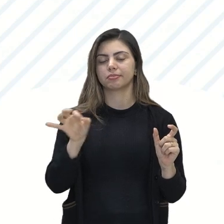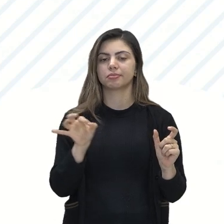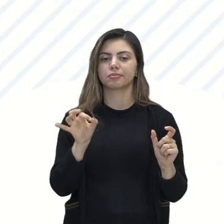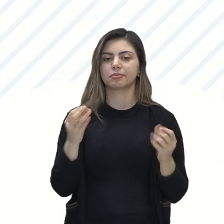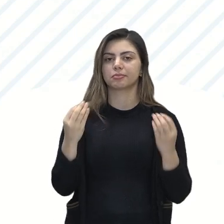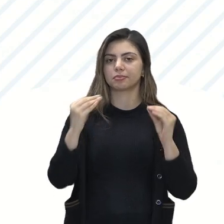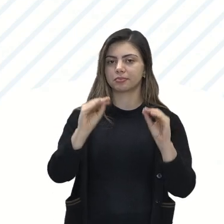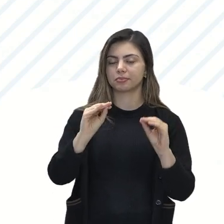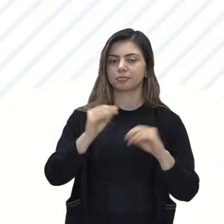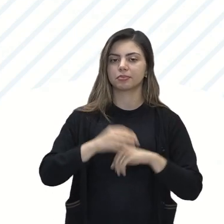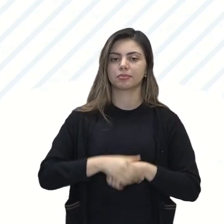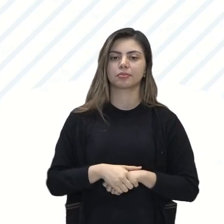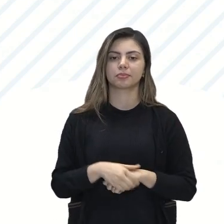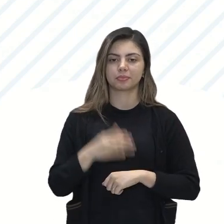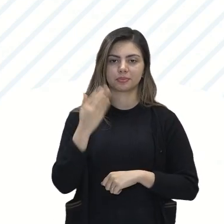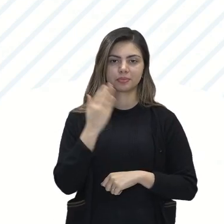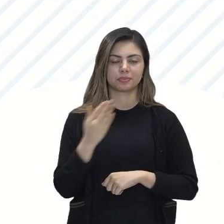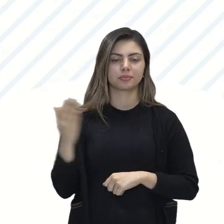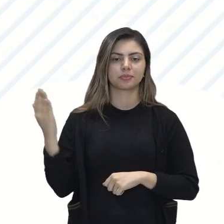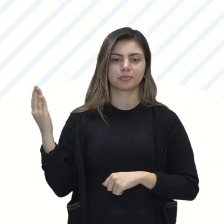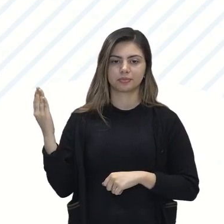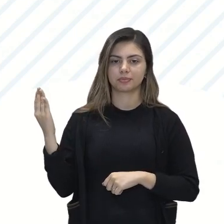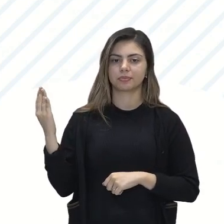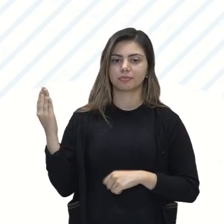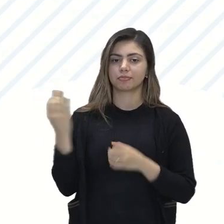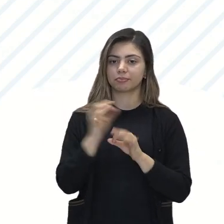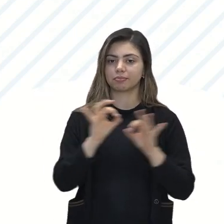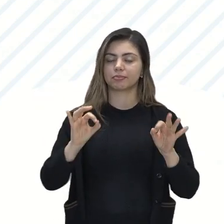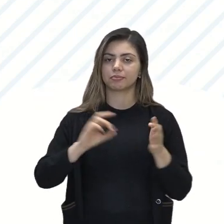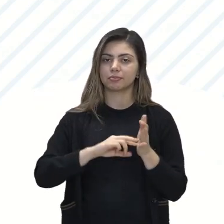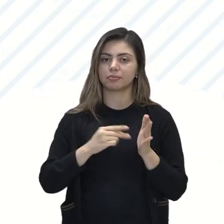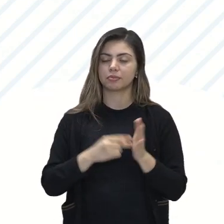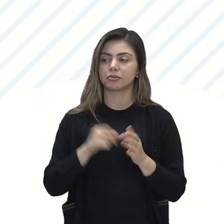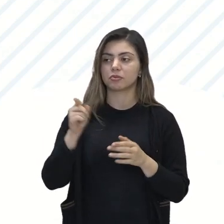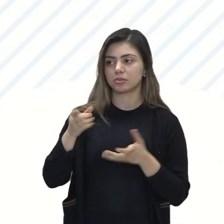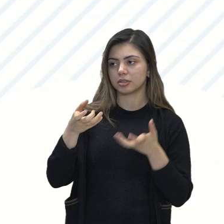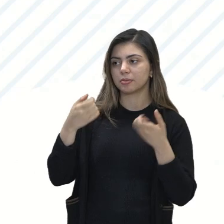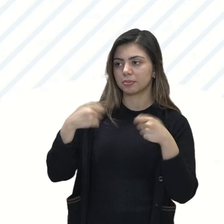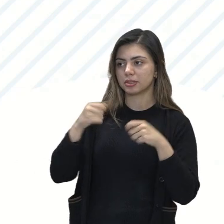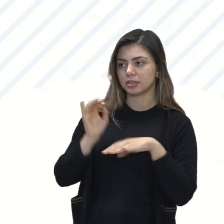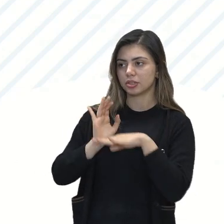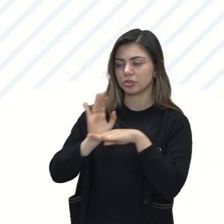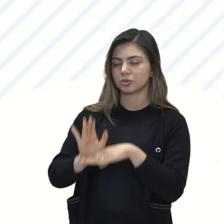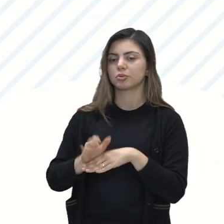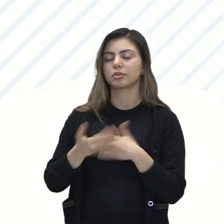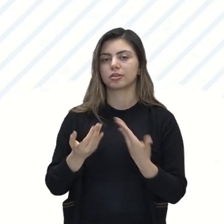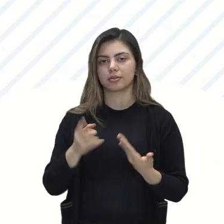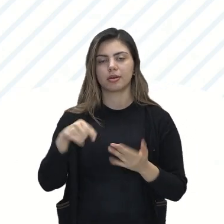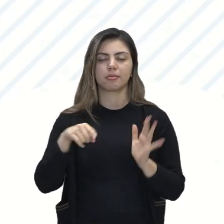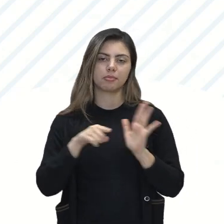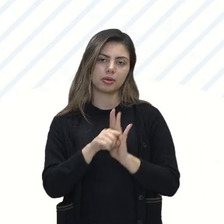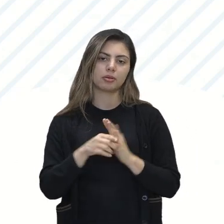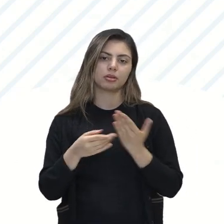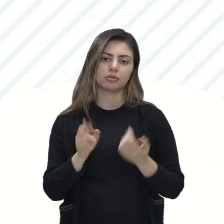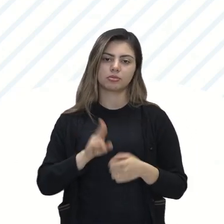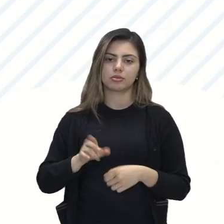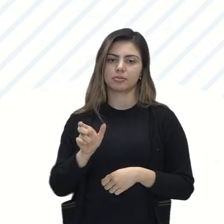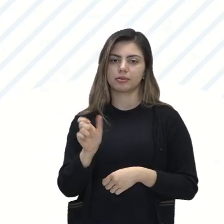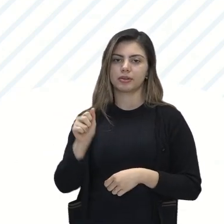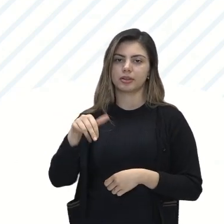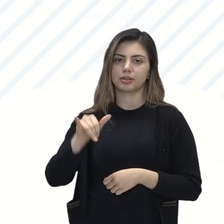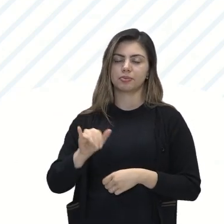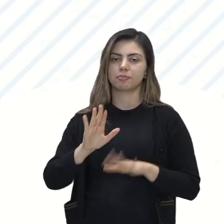help with your homework? Você precisa de alguma ajuda, né? Uma pergunta, então usei o any. E a número 5,